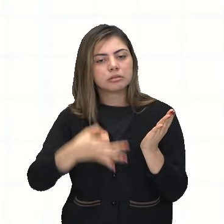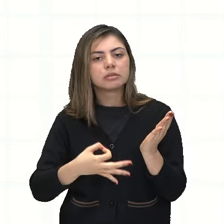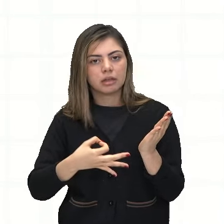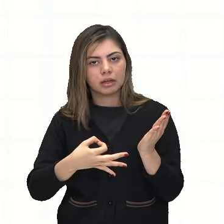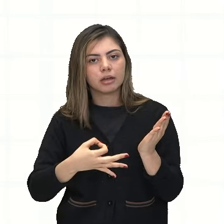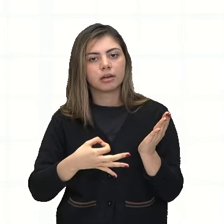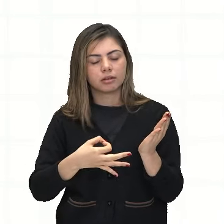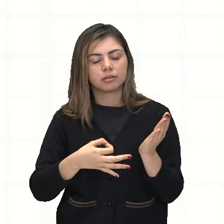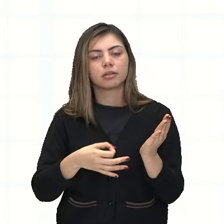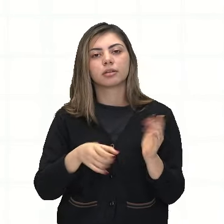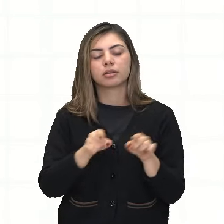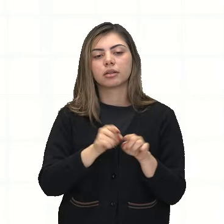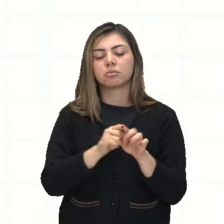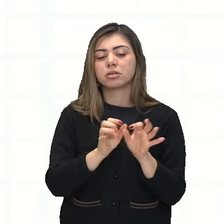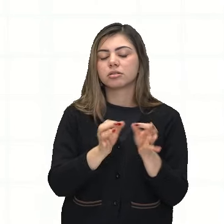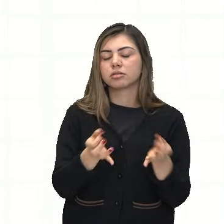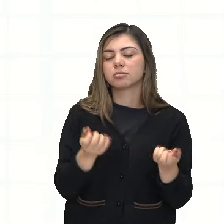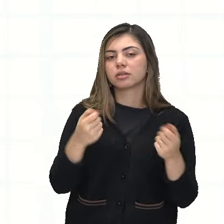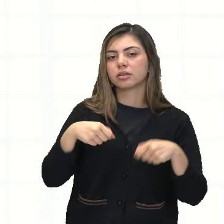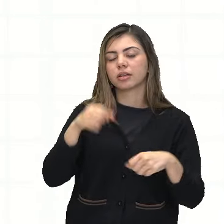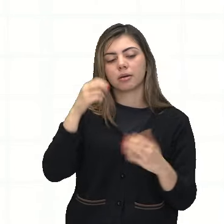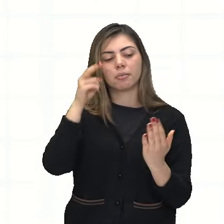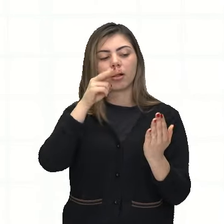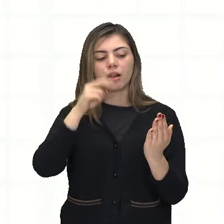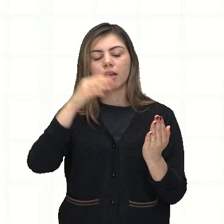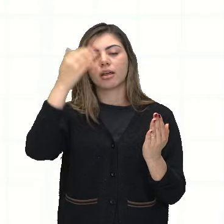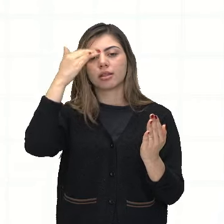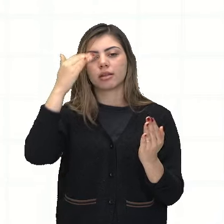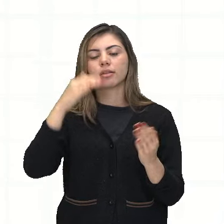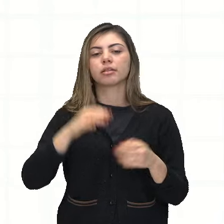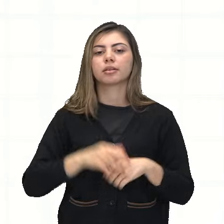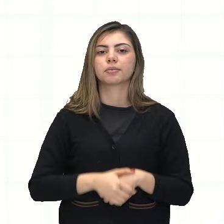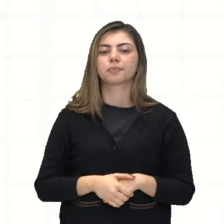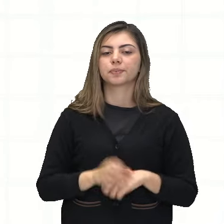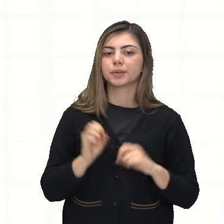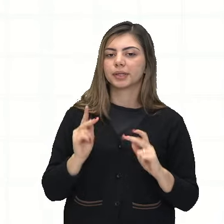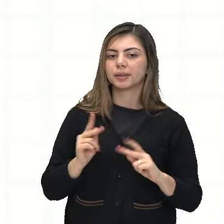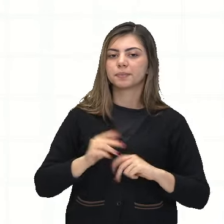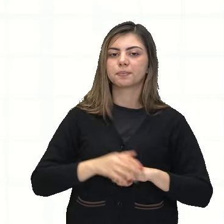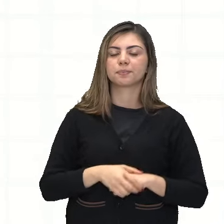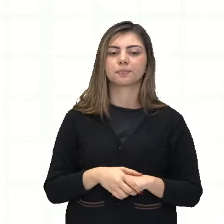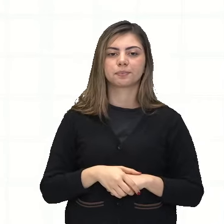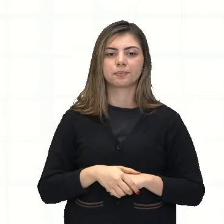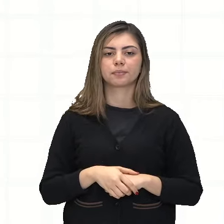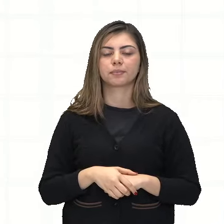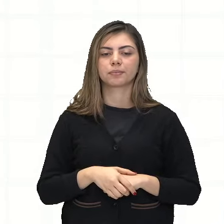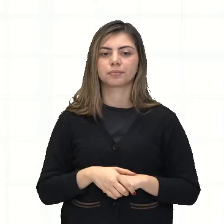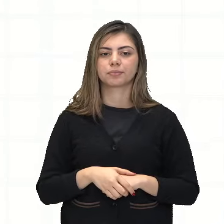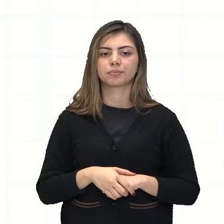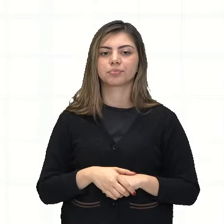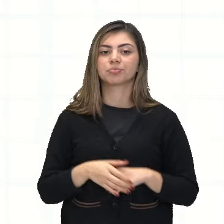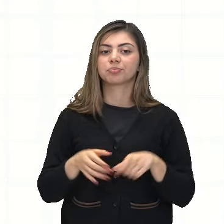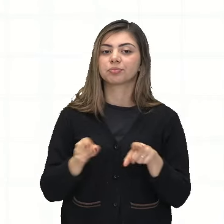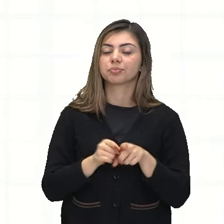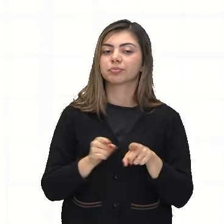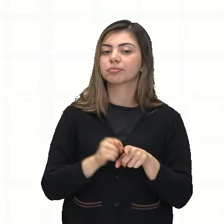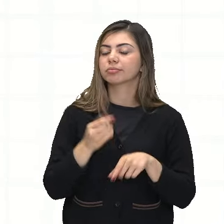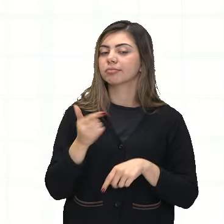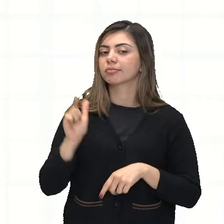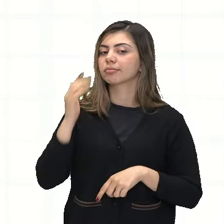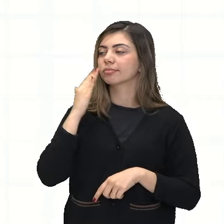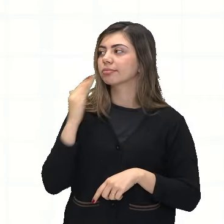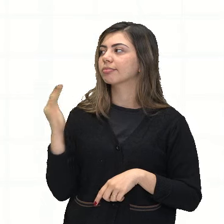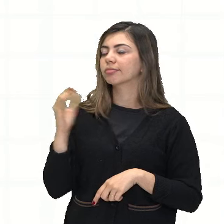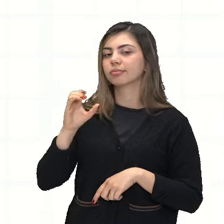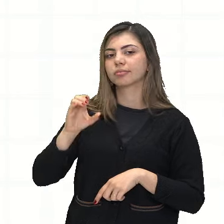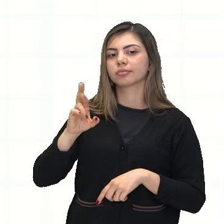tenha dificuldades e trazendo essa coerência dos argumentos fazerem sentido e a credibilidade é